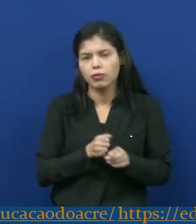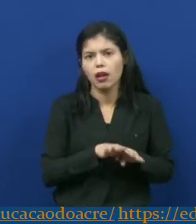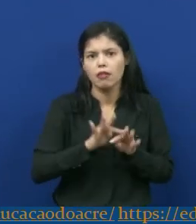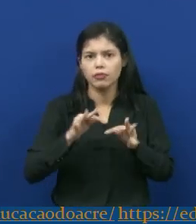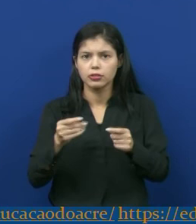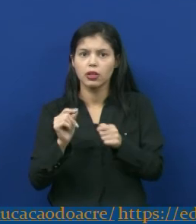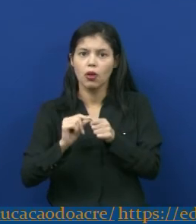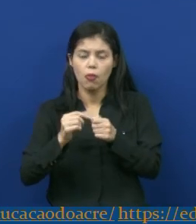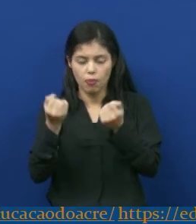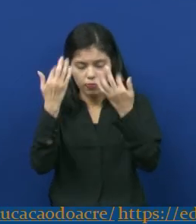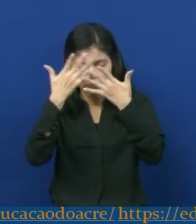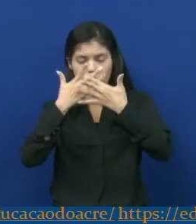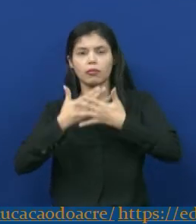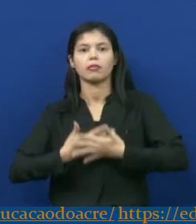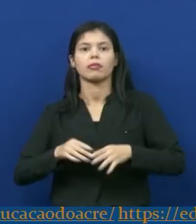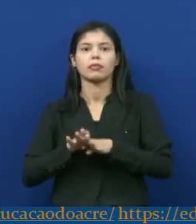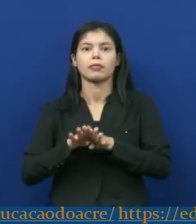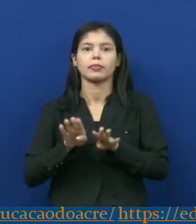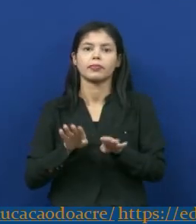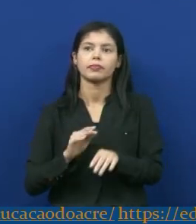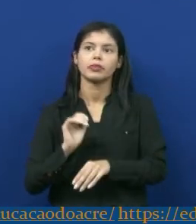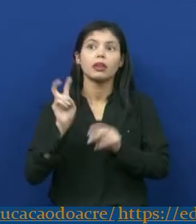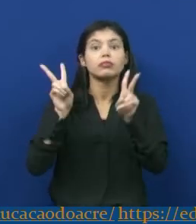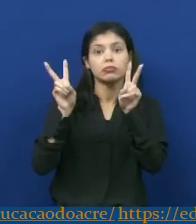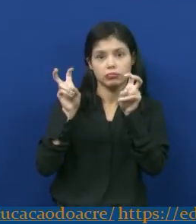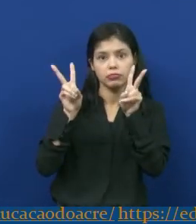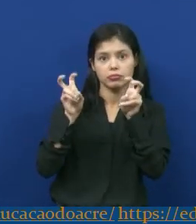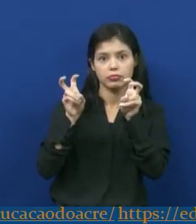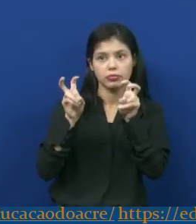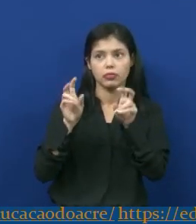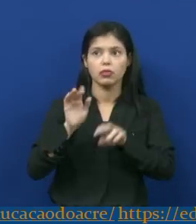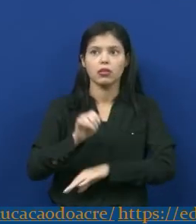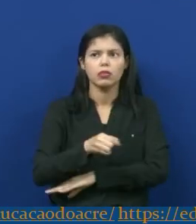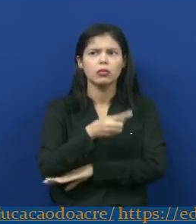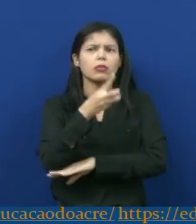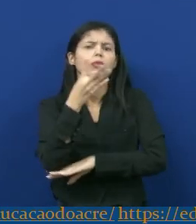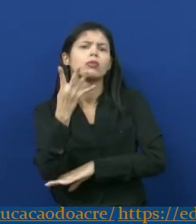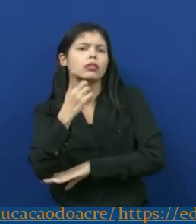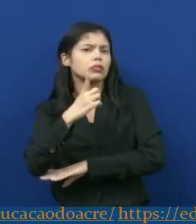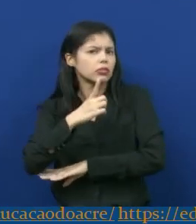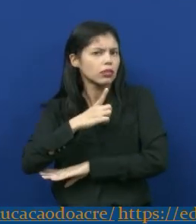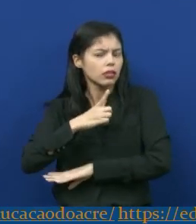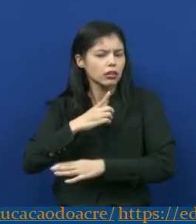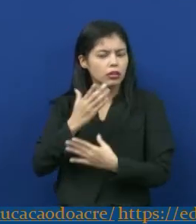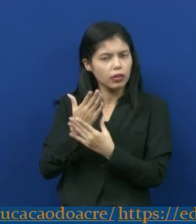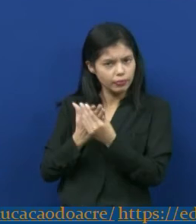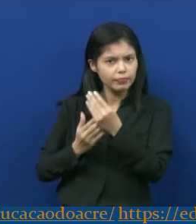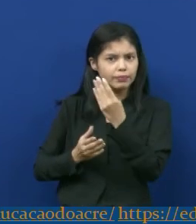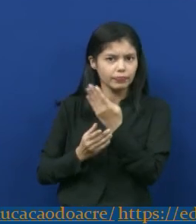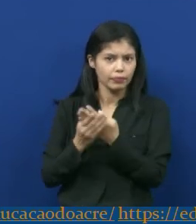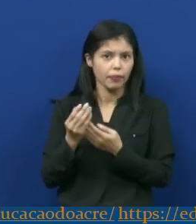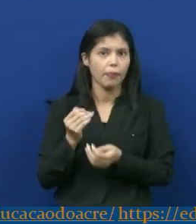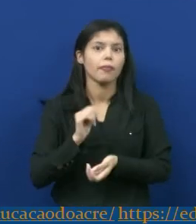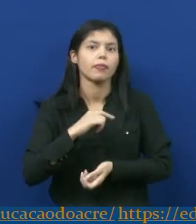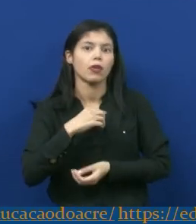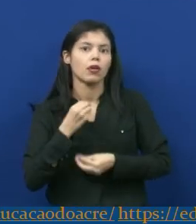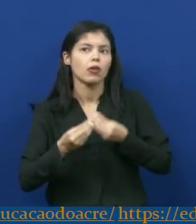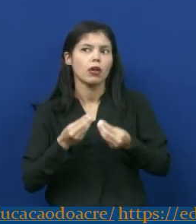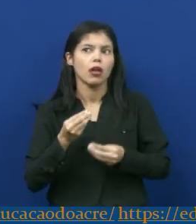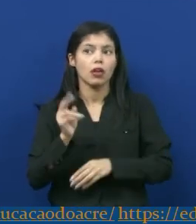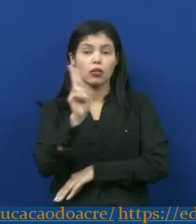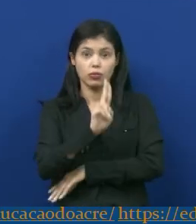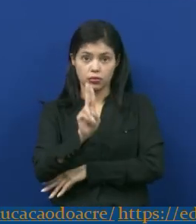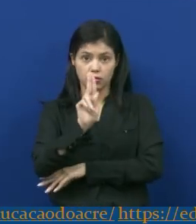ir al baño. Então, no título dessa imagem que está, ó, quando hay que lavar las manos. Aí eu tenho o uso de